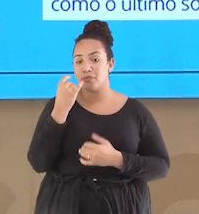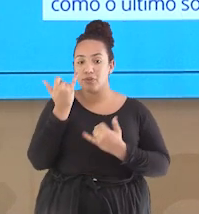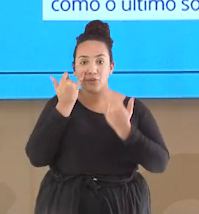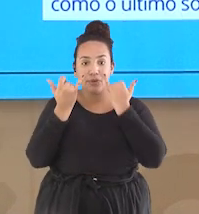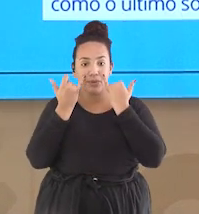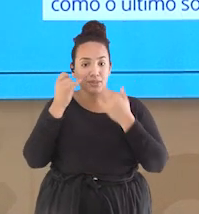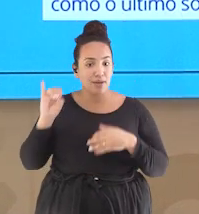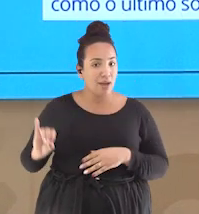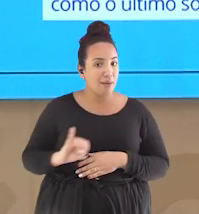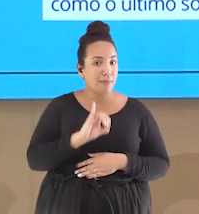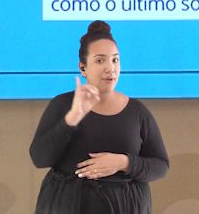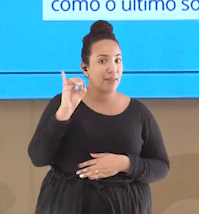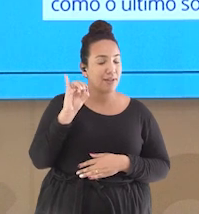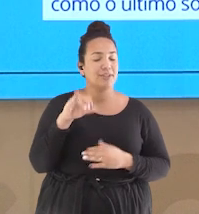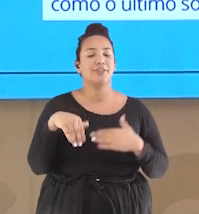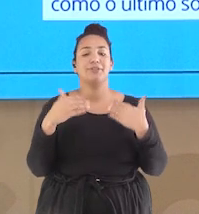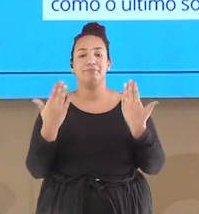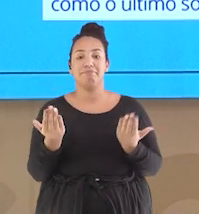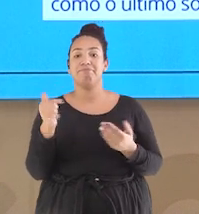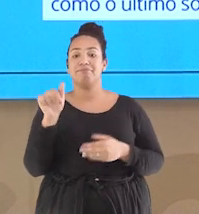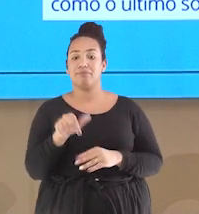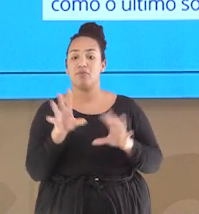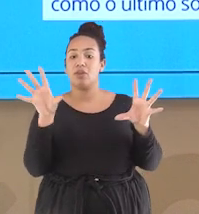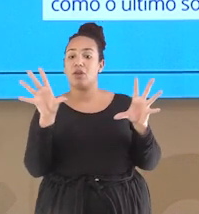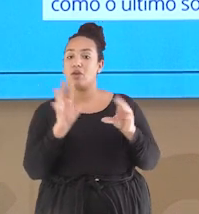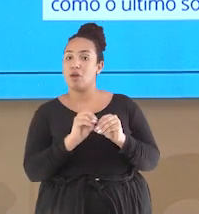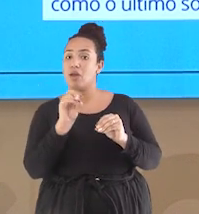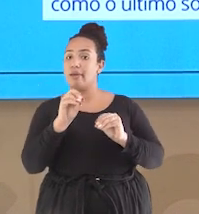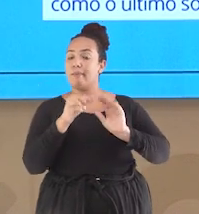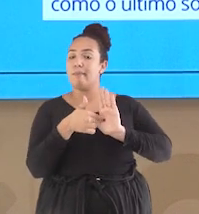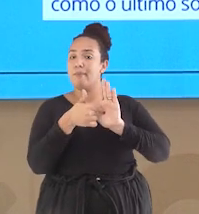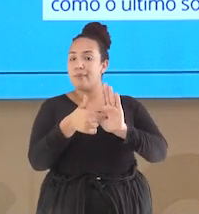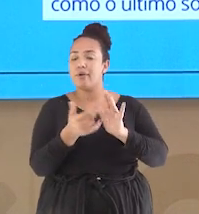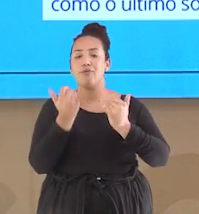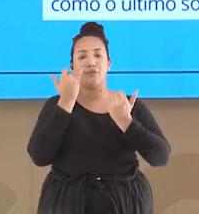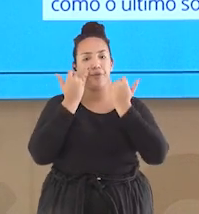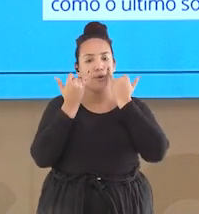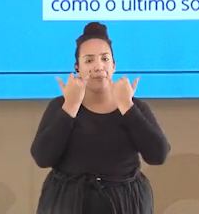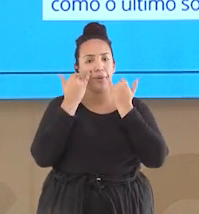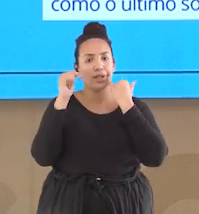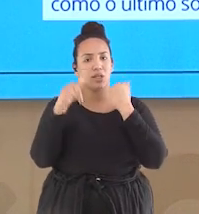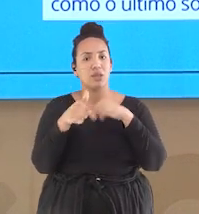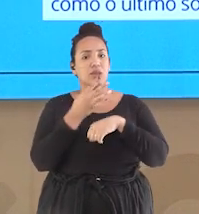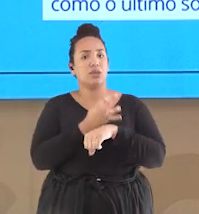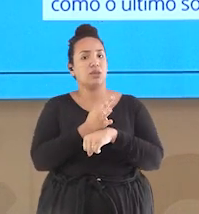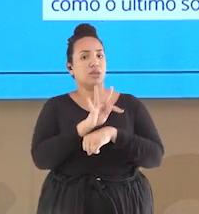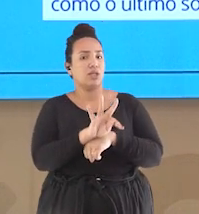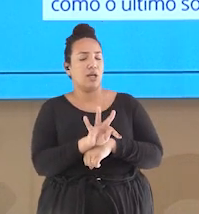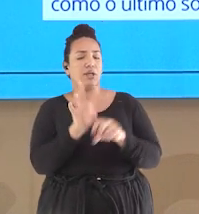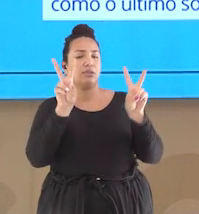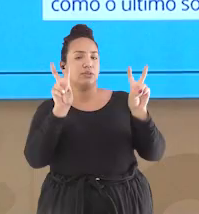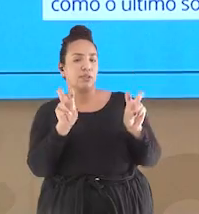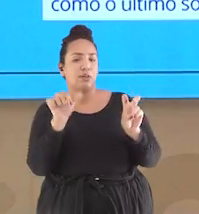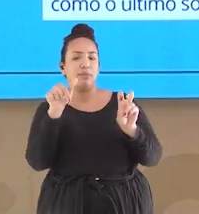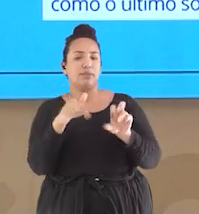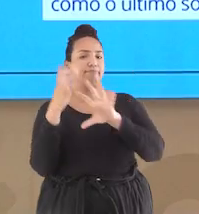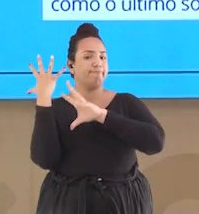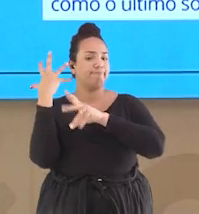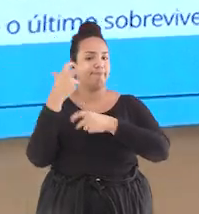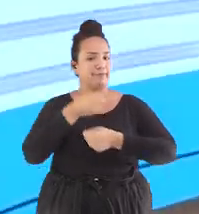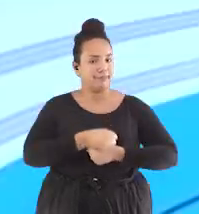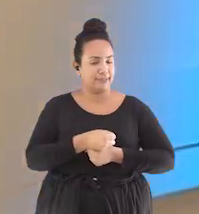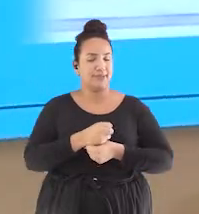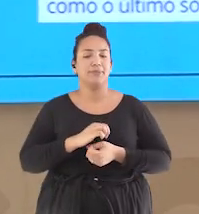bem destacadas? As resenhas, em sua maioria, sempre apresentam essas informações mais técnicas sobre o que está sendo